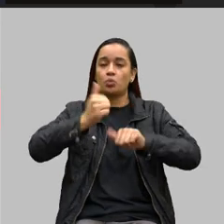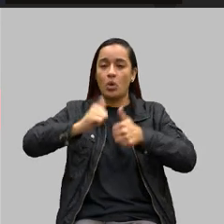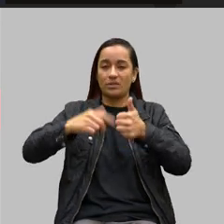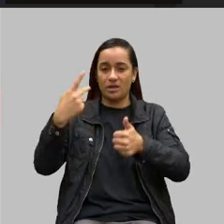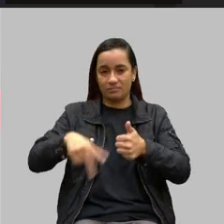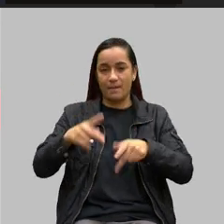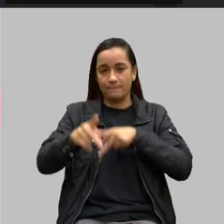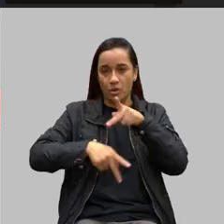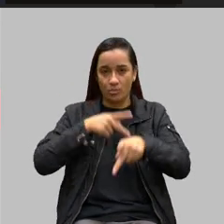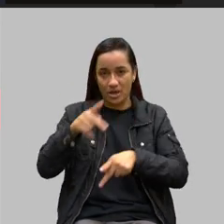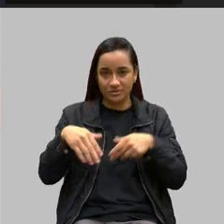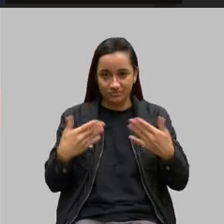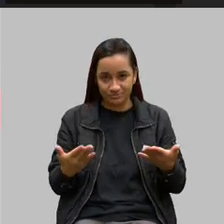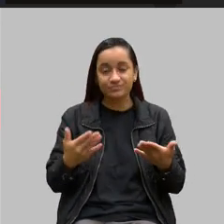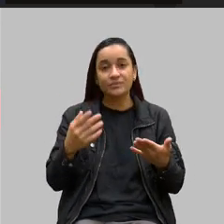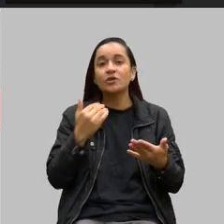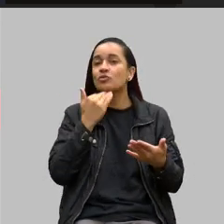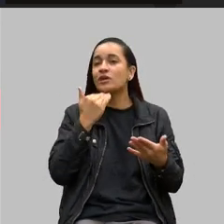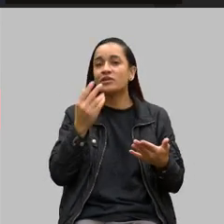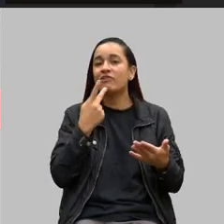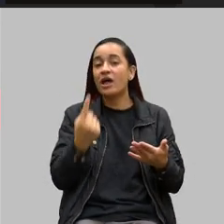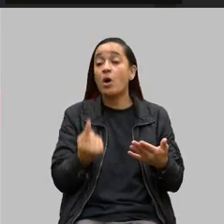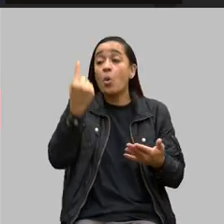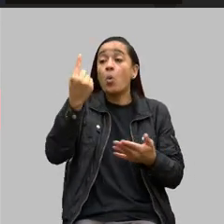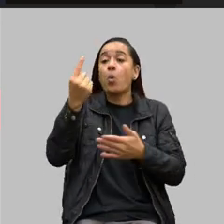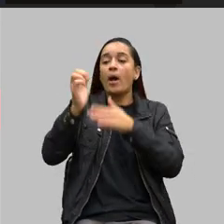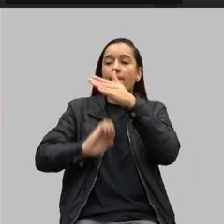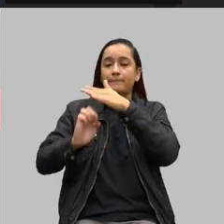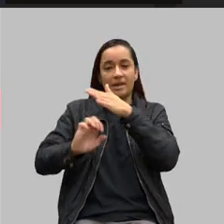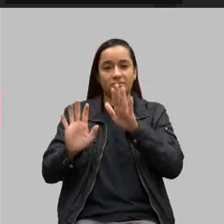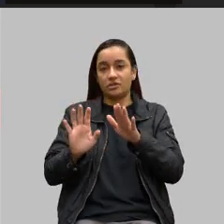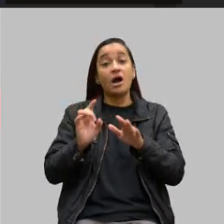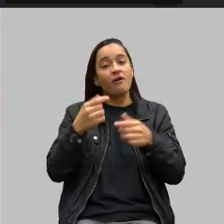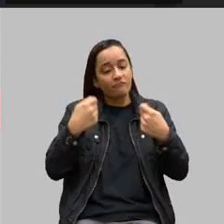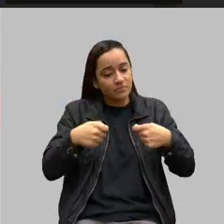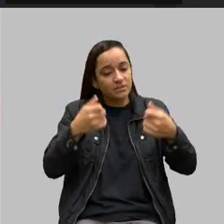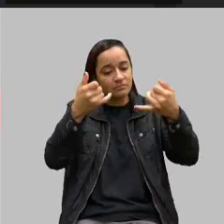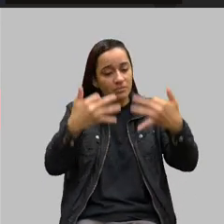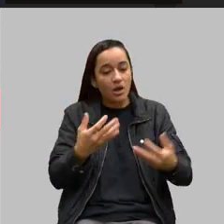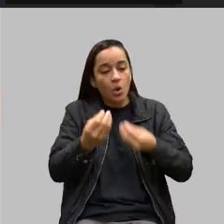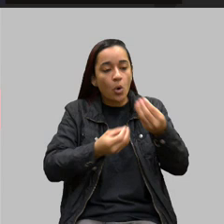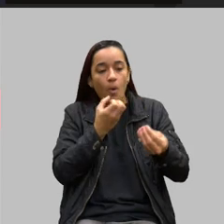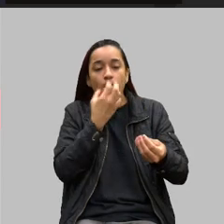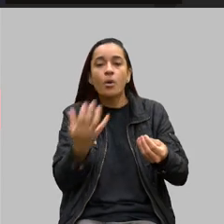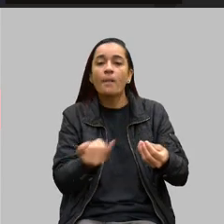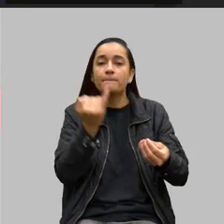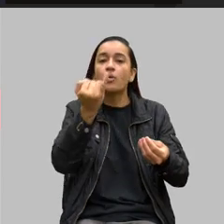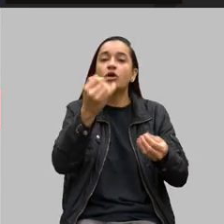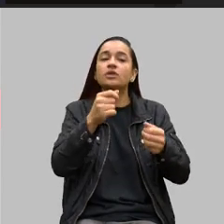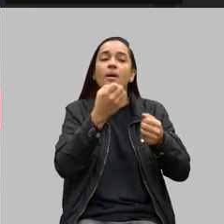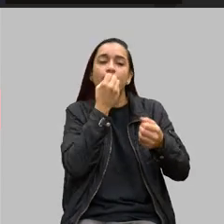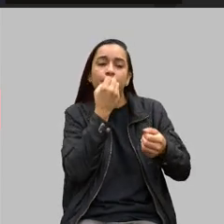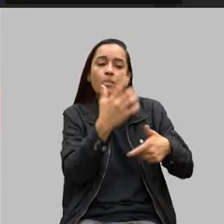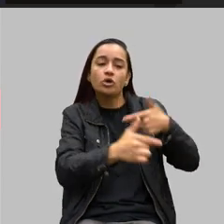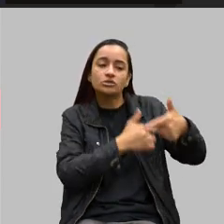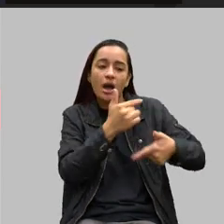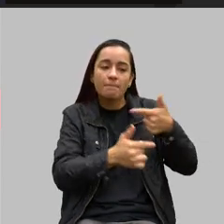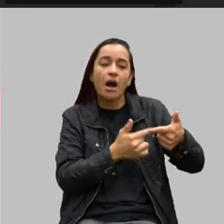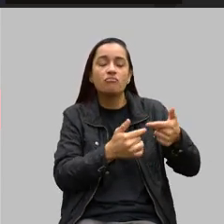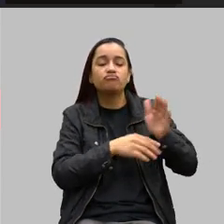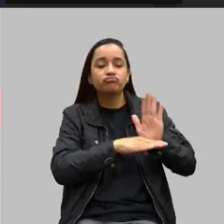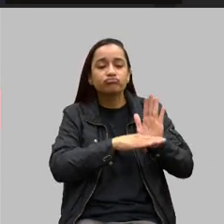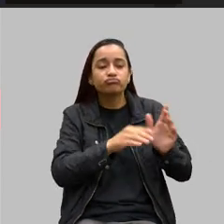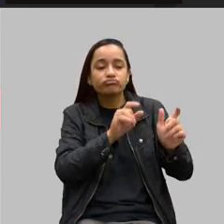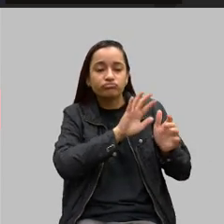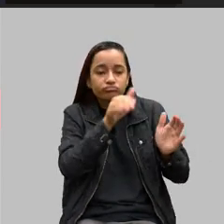é falar de uma empresa em si mas é falar da importância né de se prestar um bom serviço né E caso esse serviço não seja prestado nos termos do